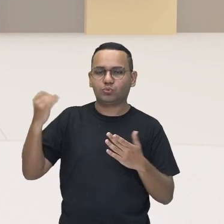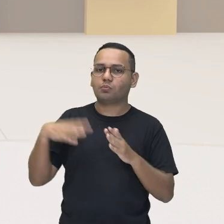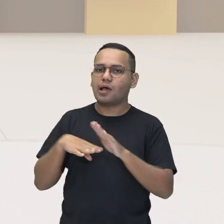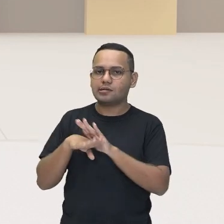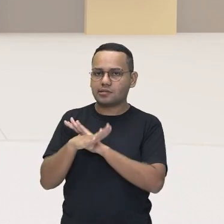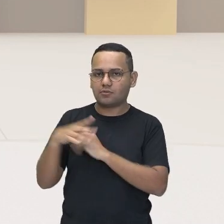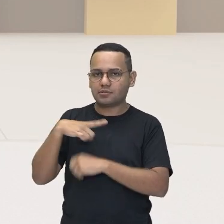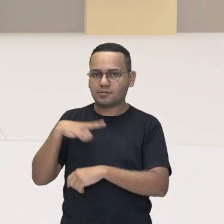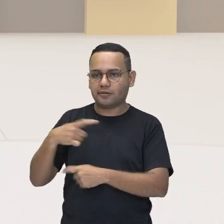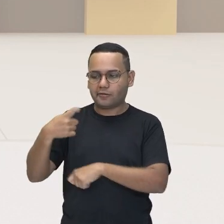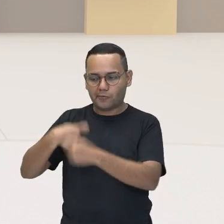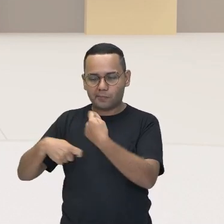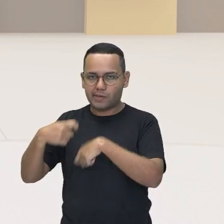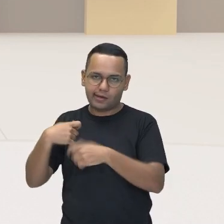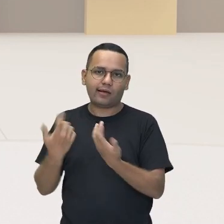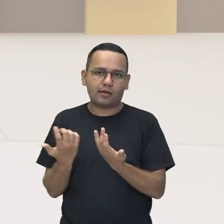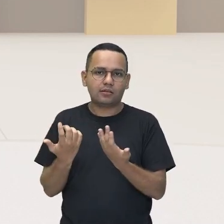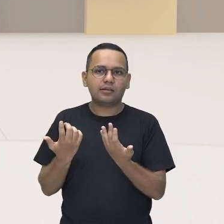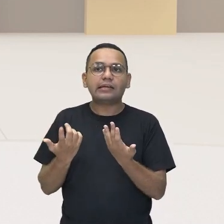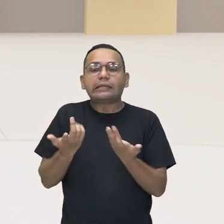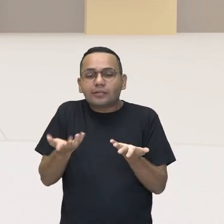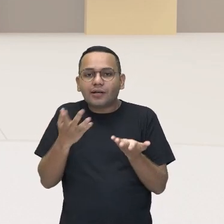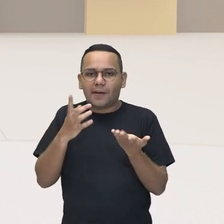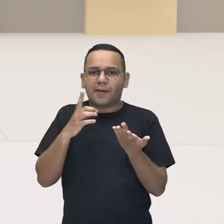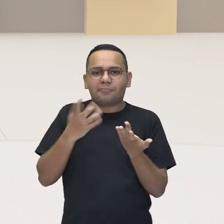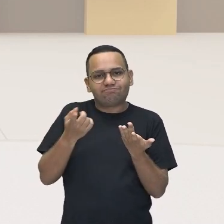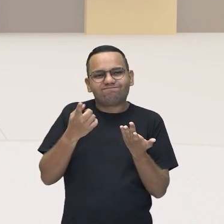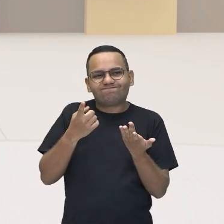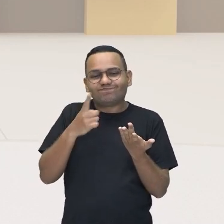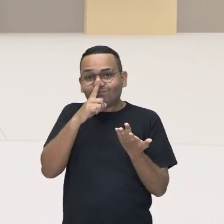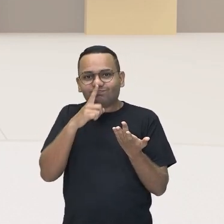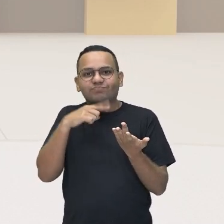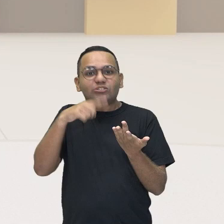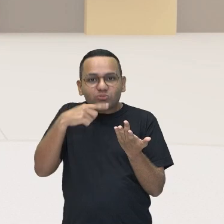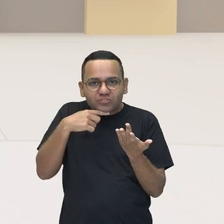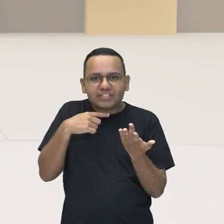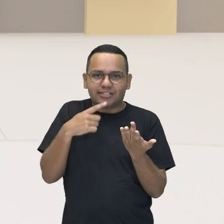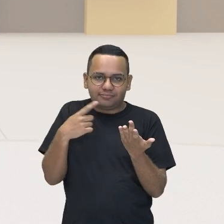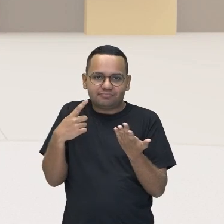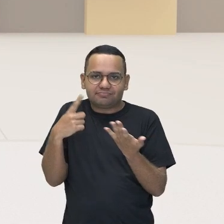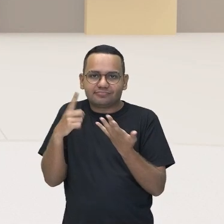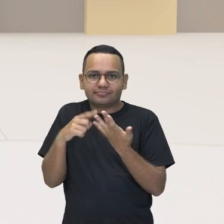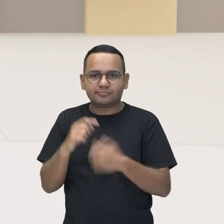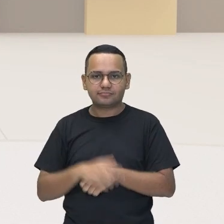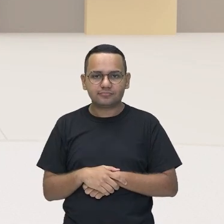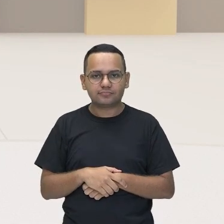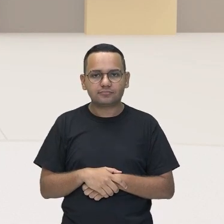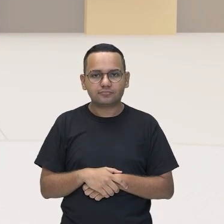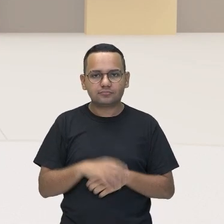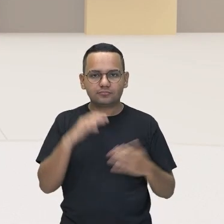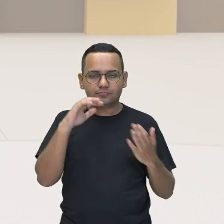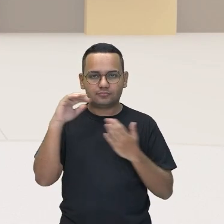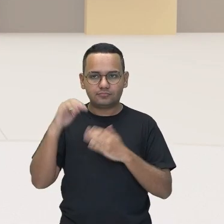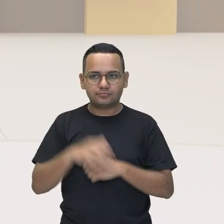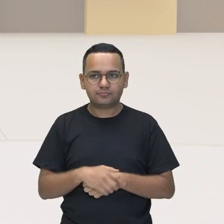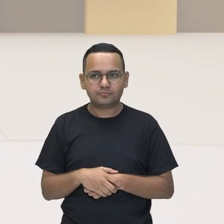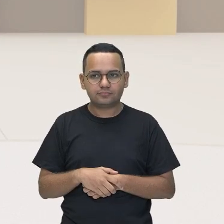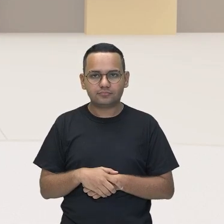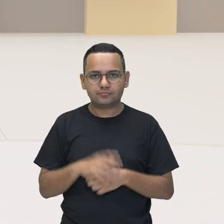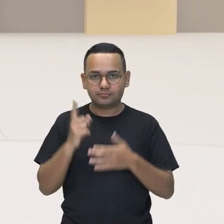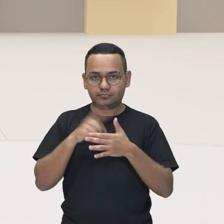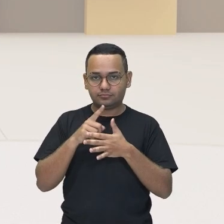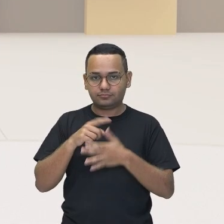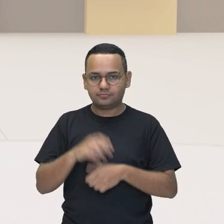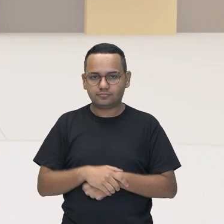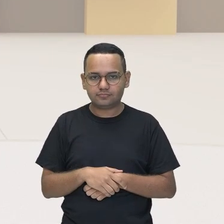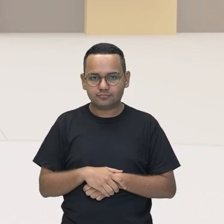nós temos esse tipo de armadilha também, nesse tipo de modalidade de empréstimo. Vamos lá para a próxima. Financiamento, esse aí